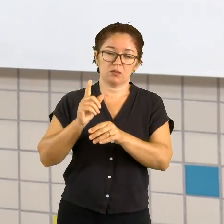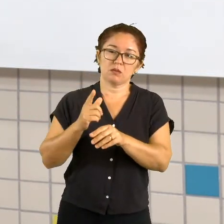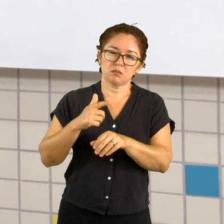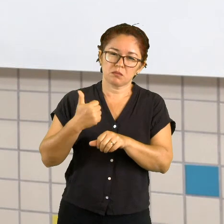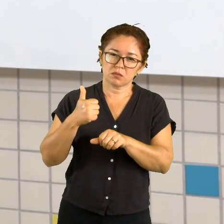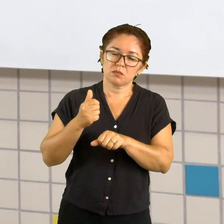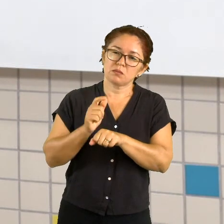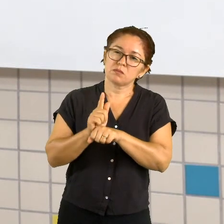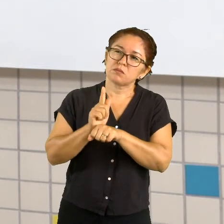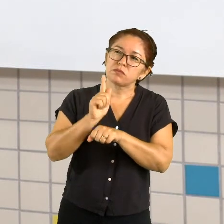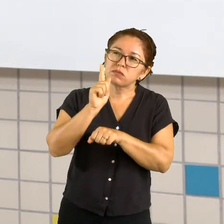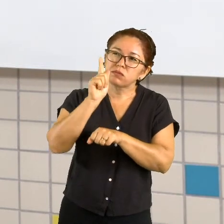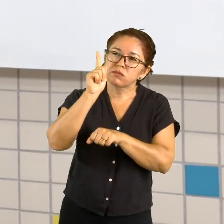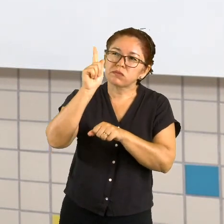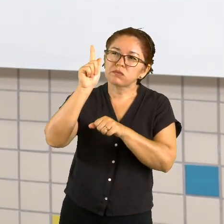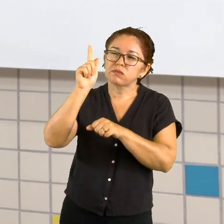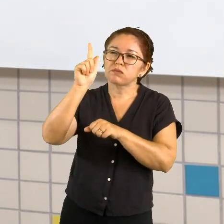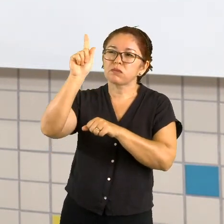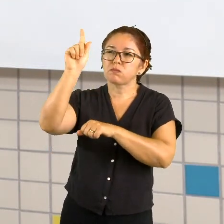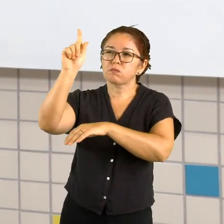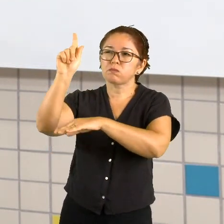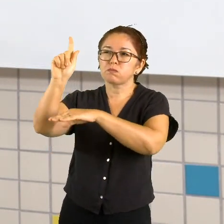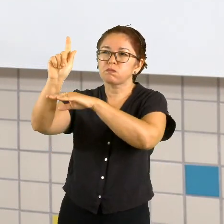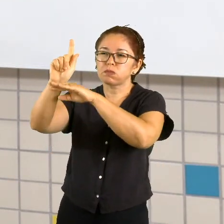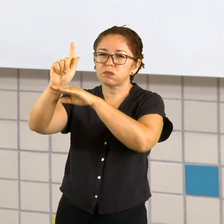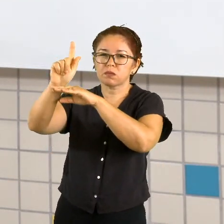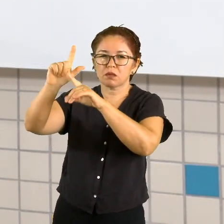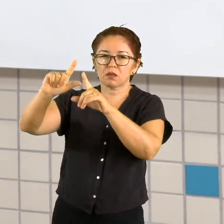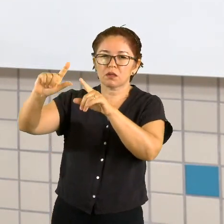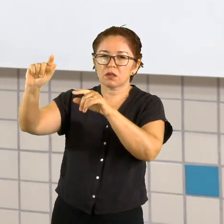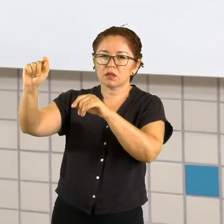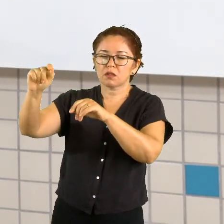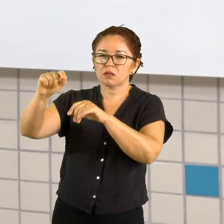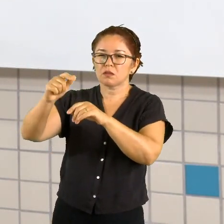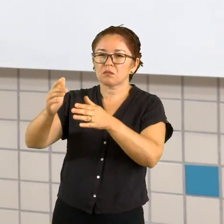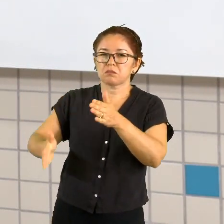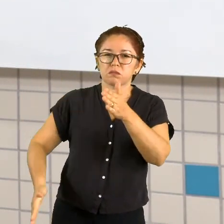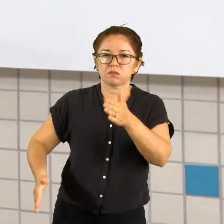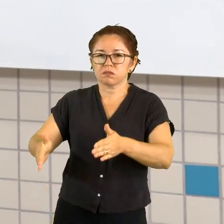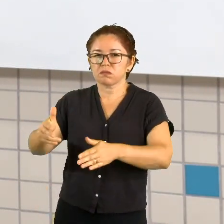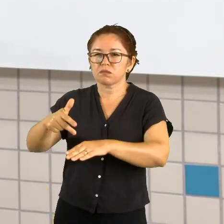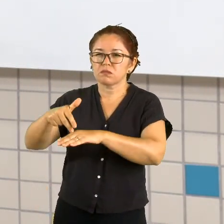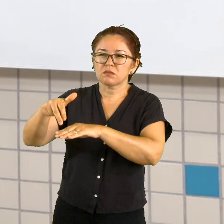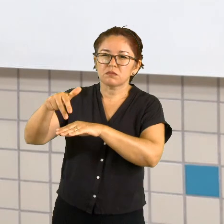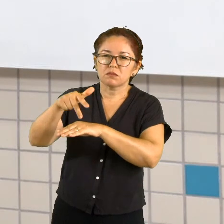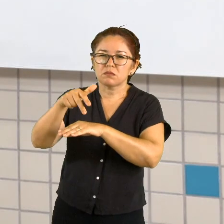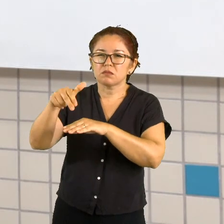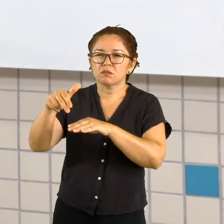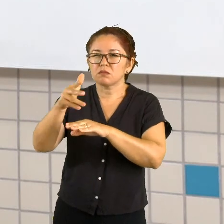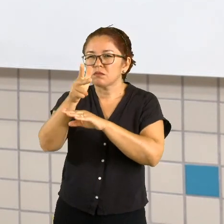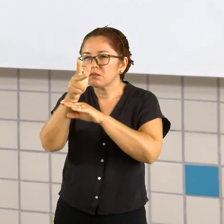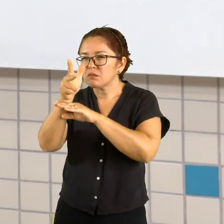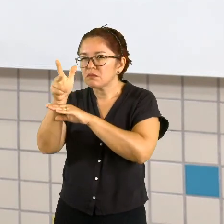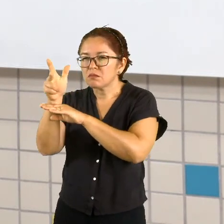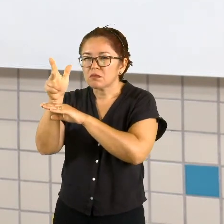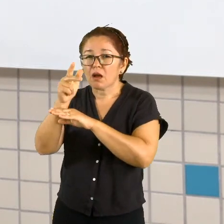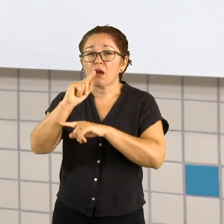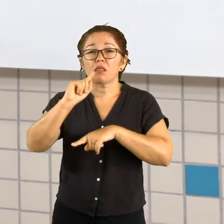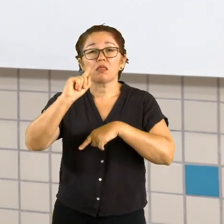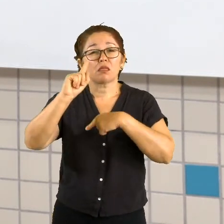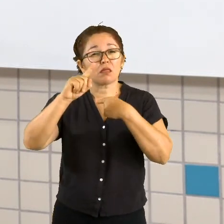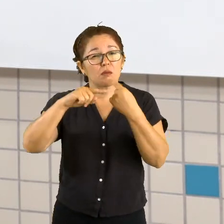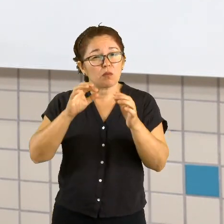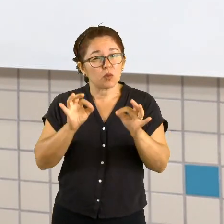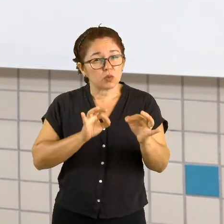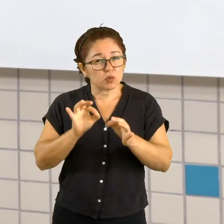e depois, com o avanço das tecnologias, se conseguiu realmente levar pessoas para